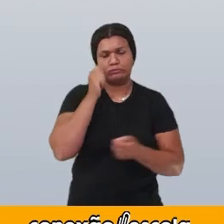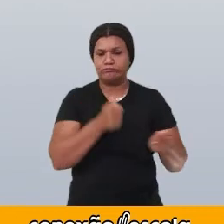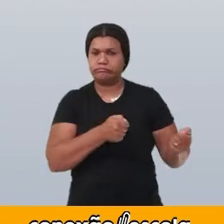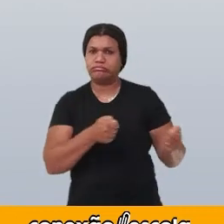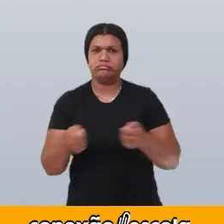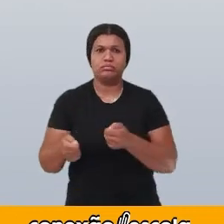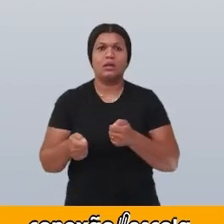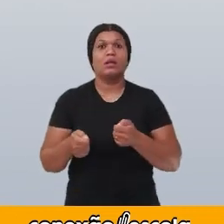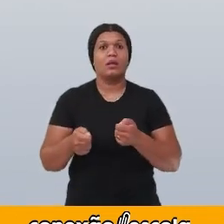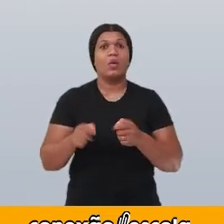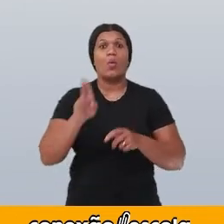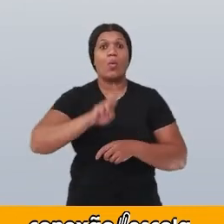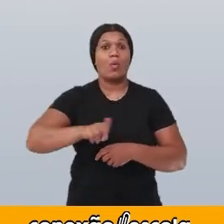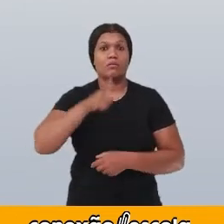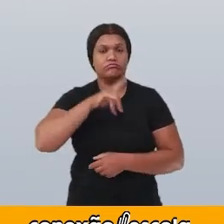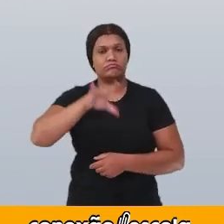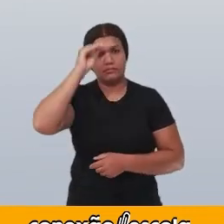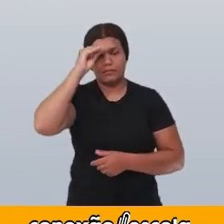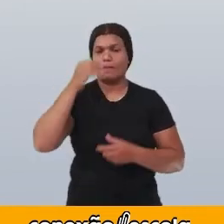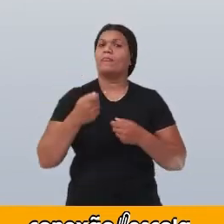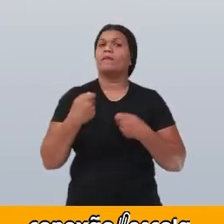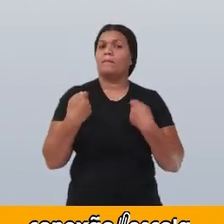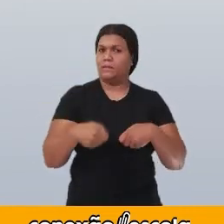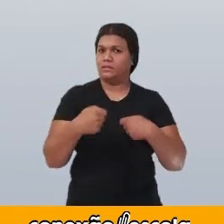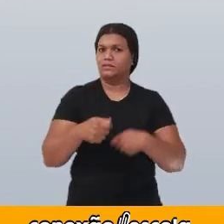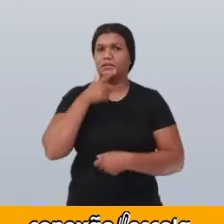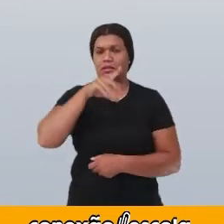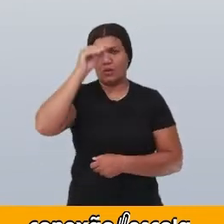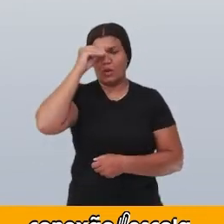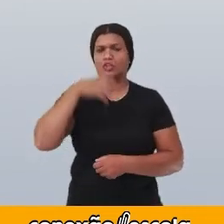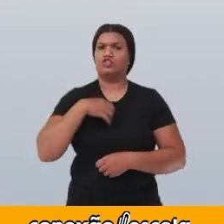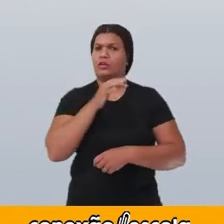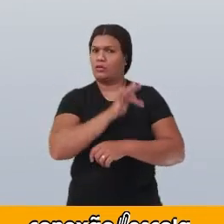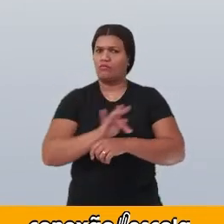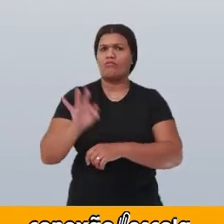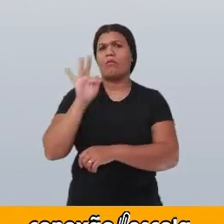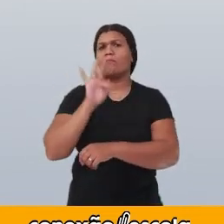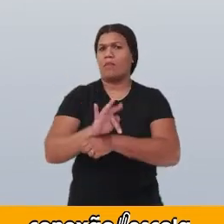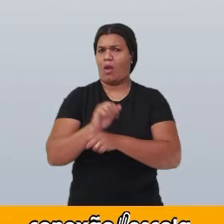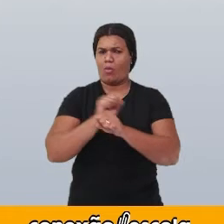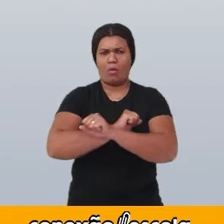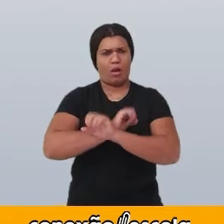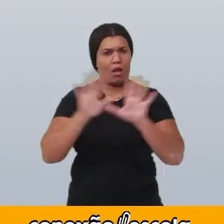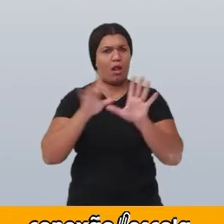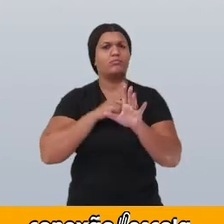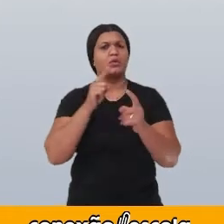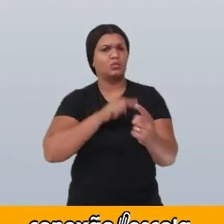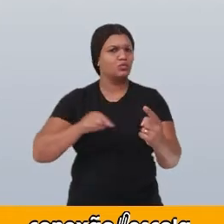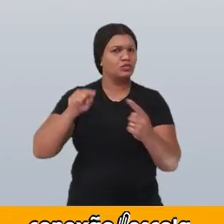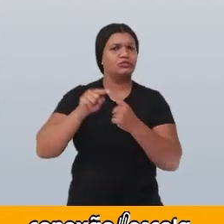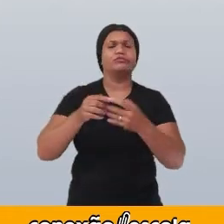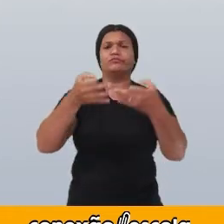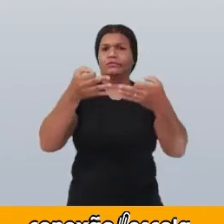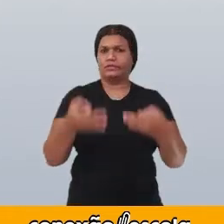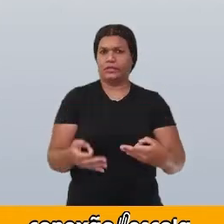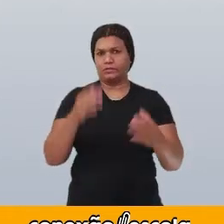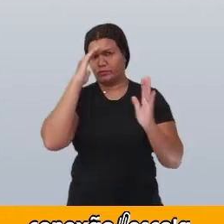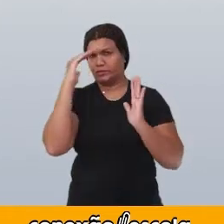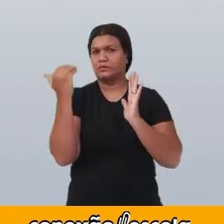a linguagem utilizada tem que ser uma linguagem formal, clara, objetiva,